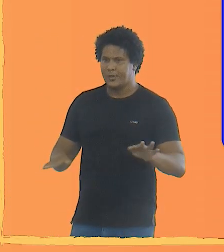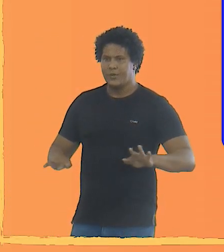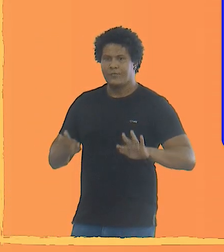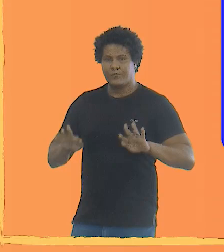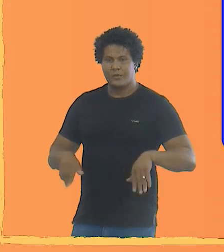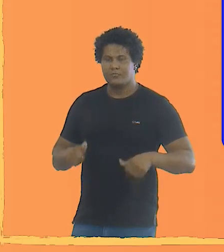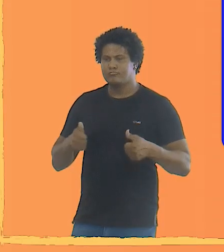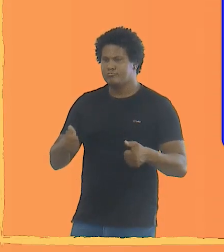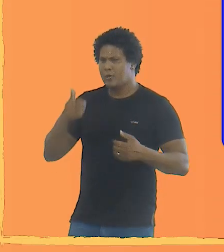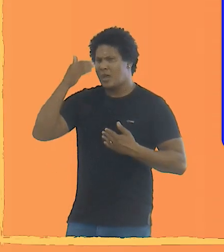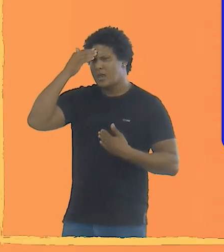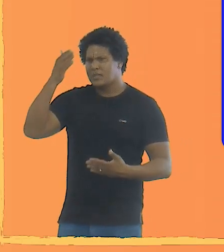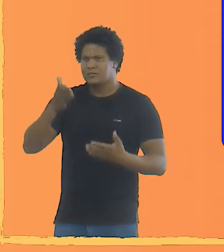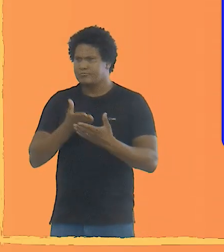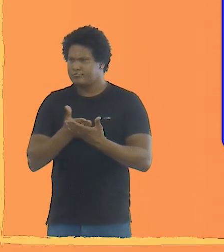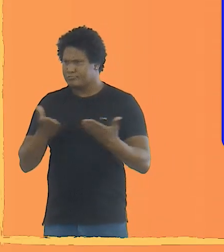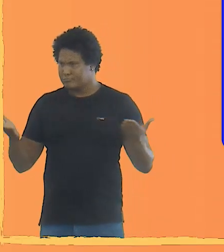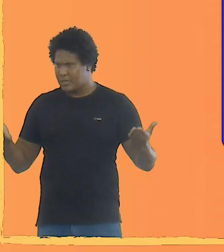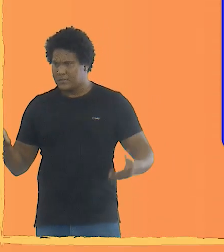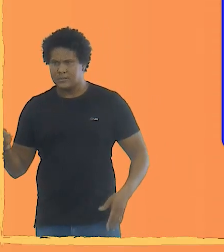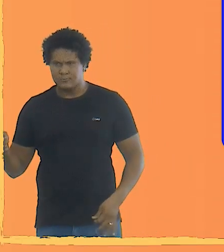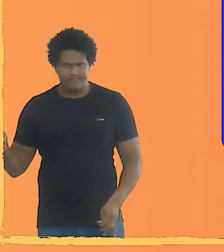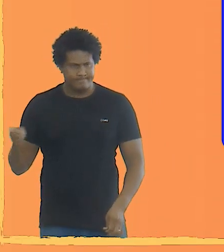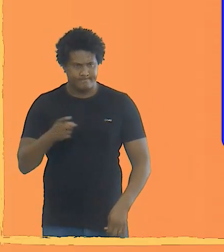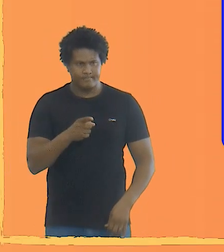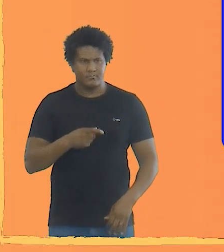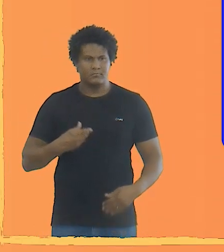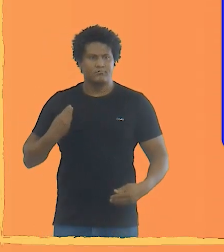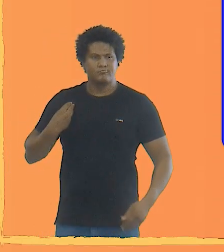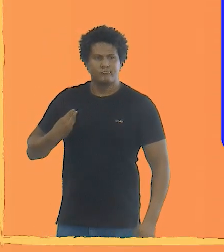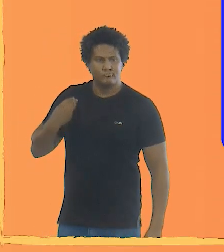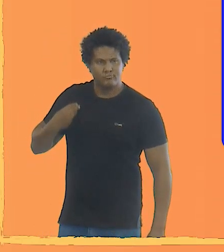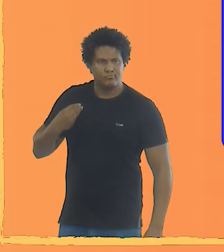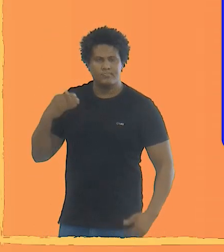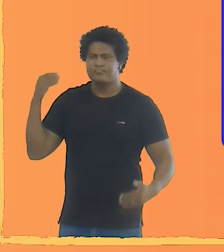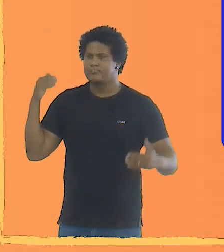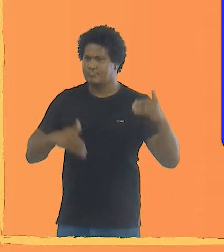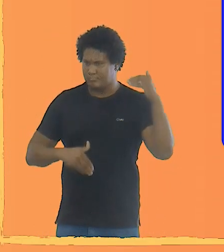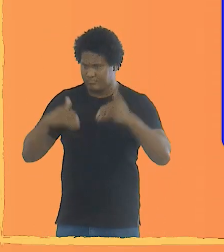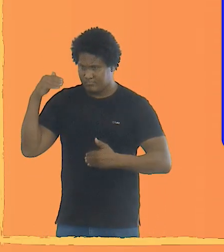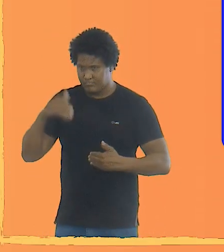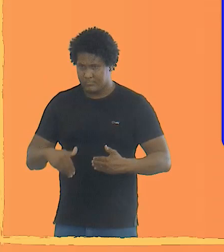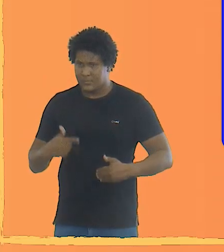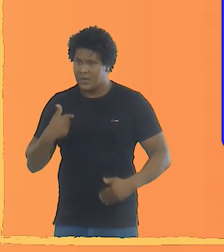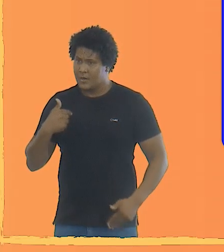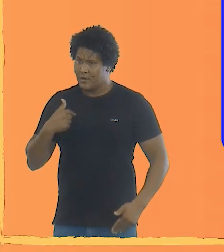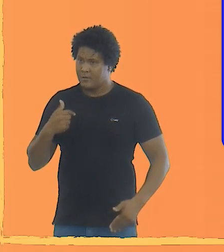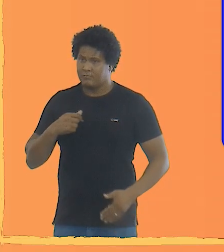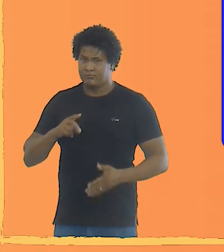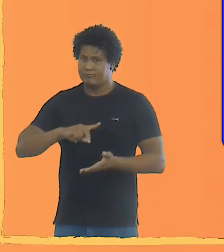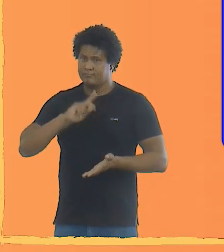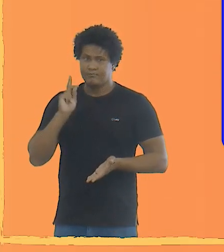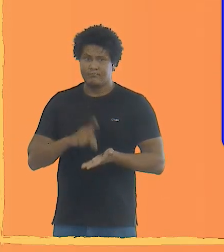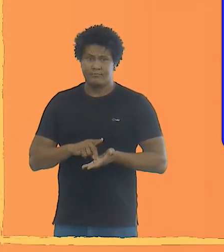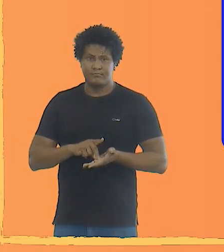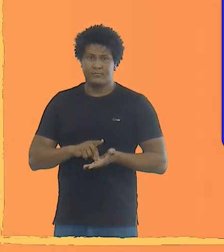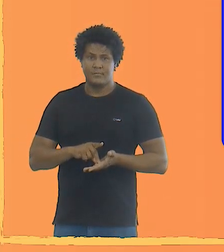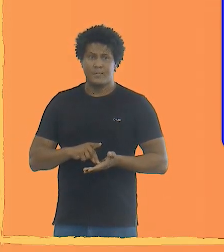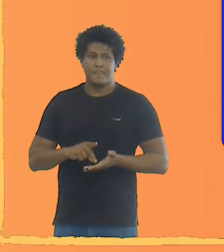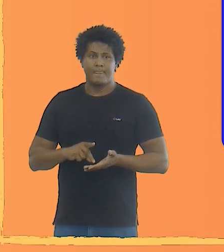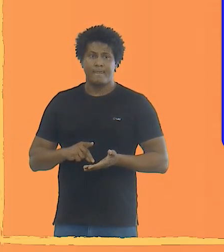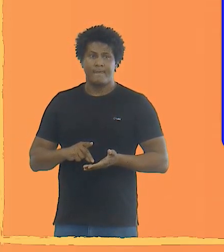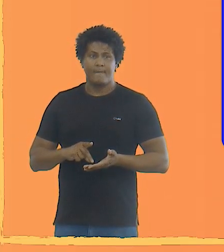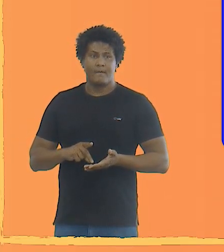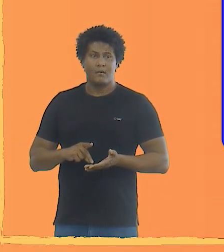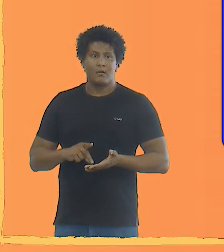demais a participação de vocês aqui hoje, a presença de vocês. E assim, gente, eu fico extremamente feliz